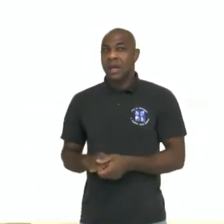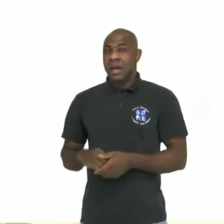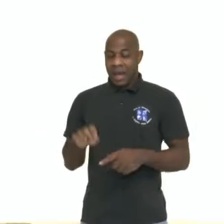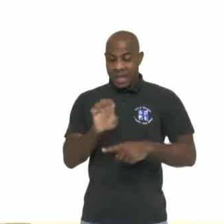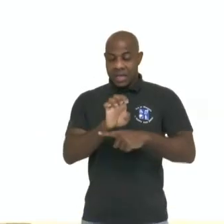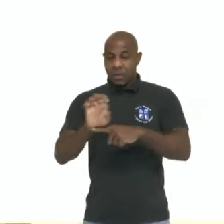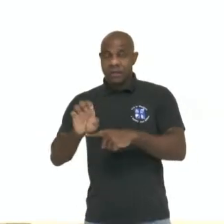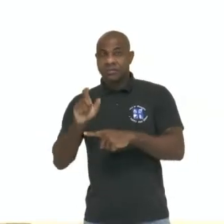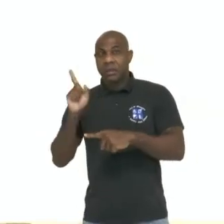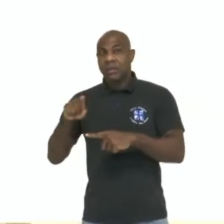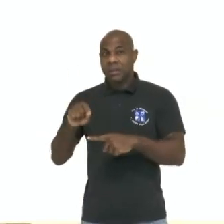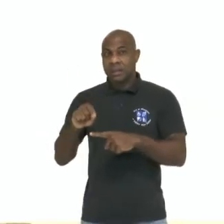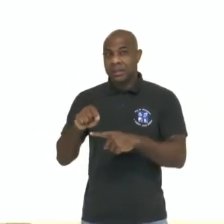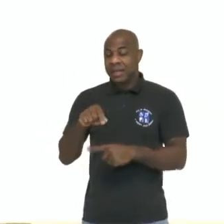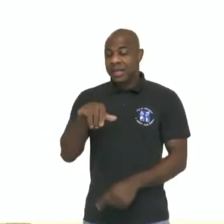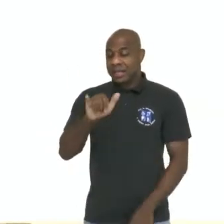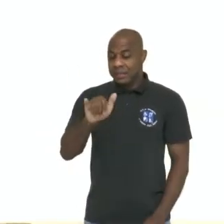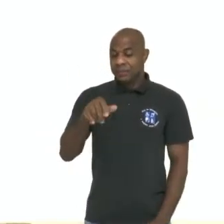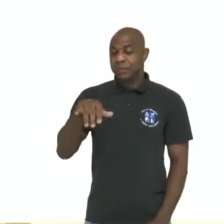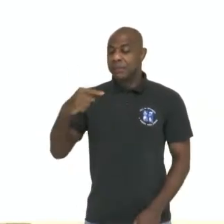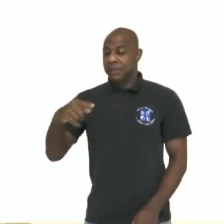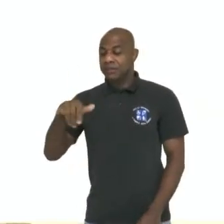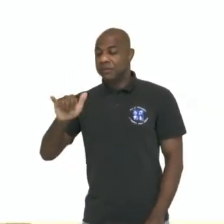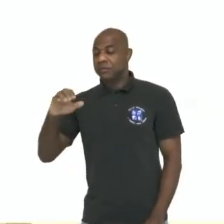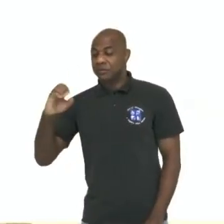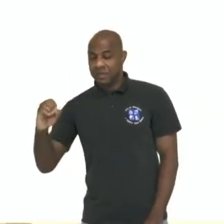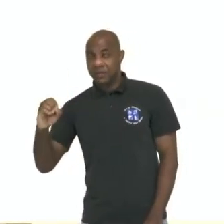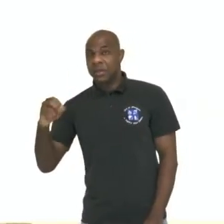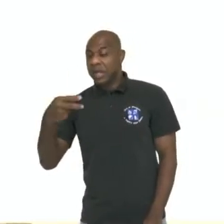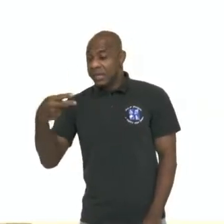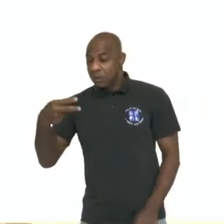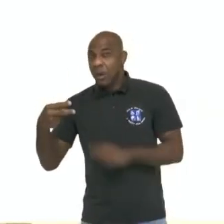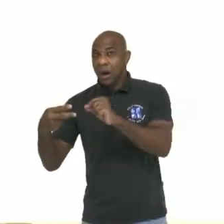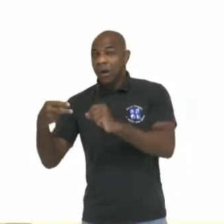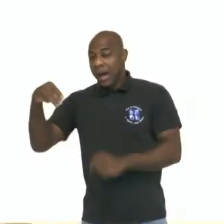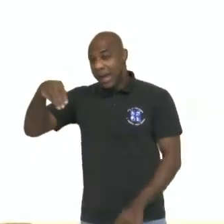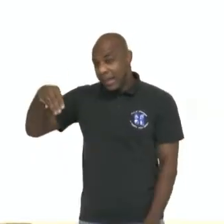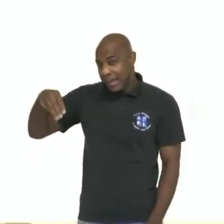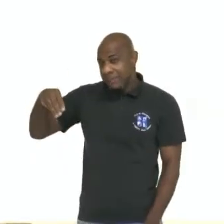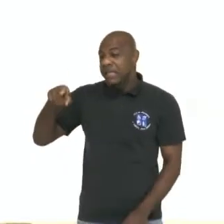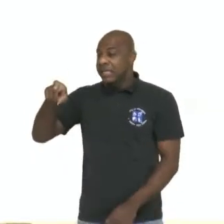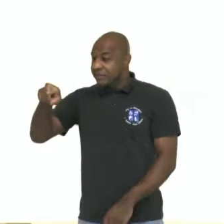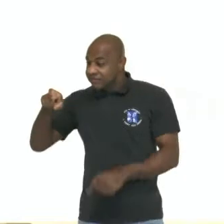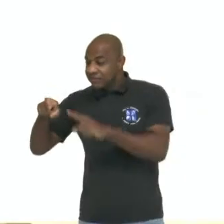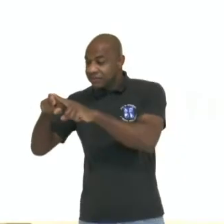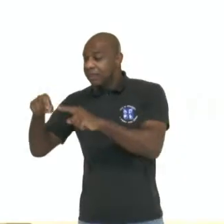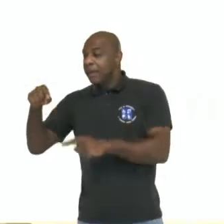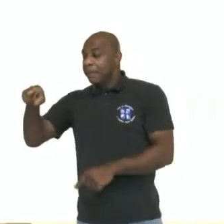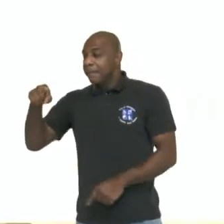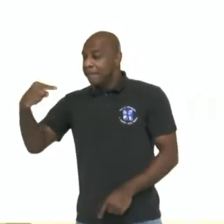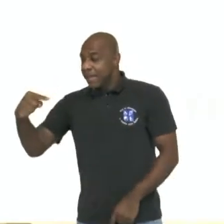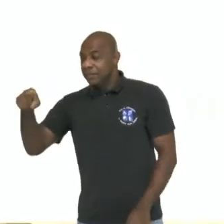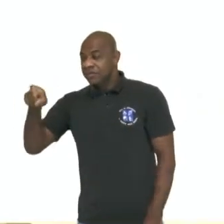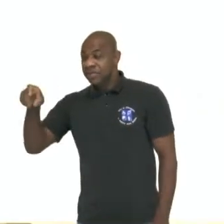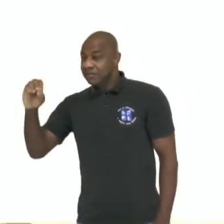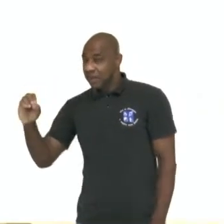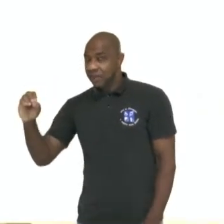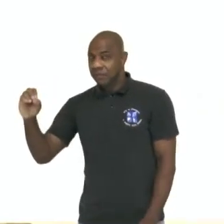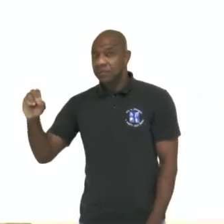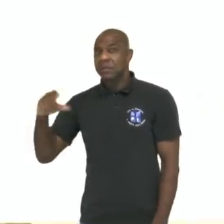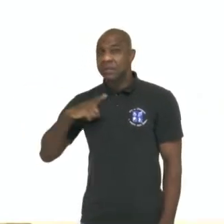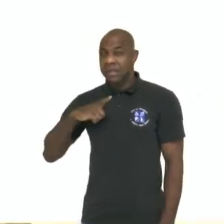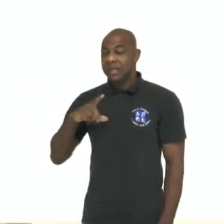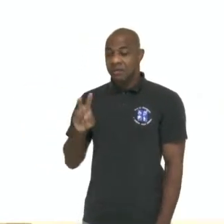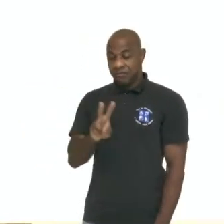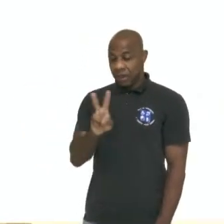é o quê? Y menos y0 igual a m, x menos x0. O que a gente tem? O